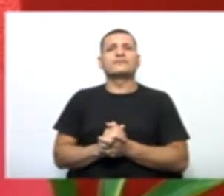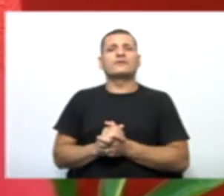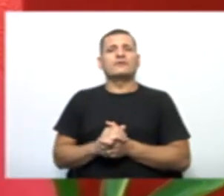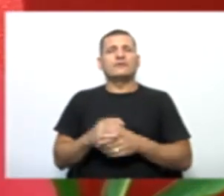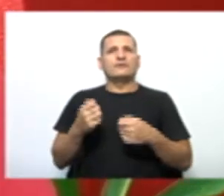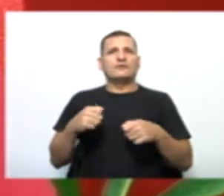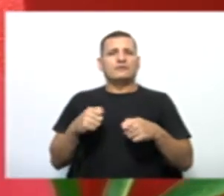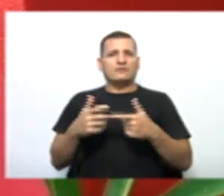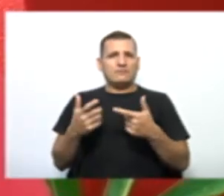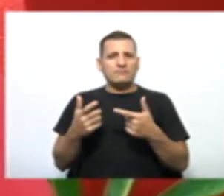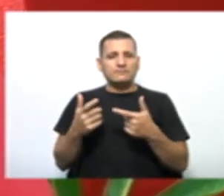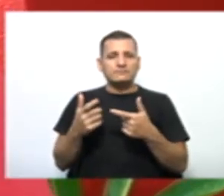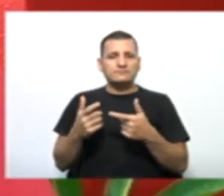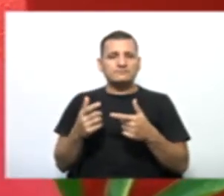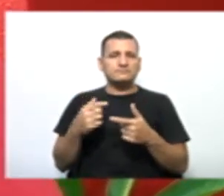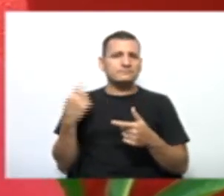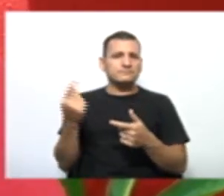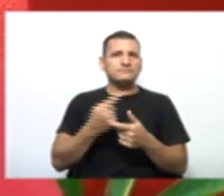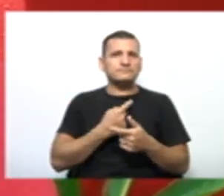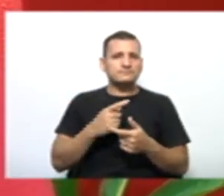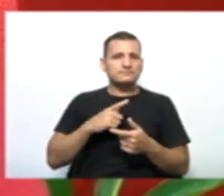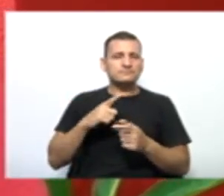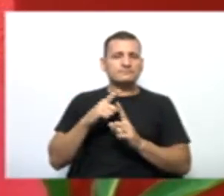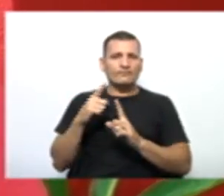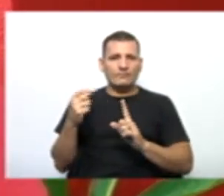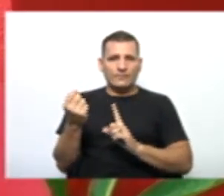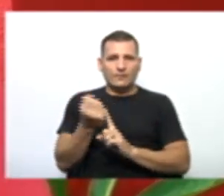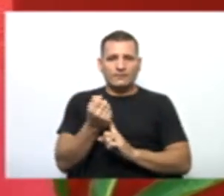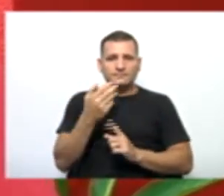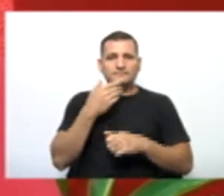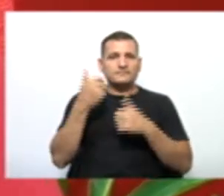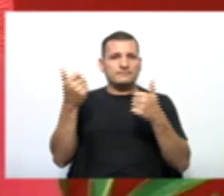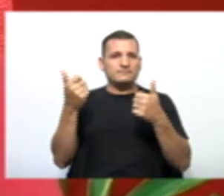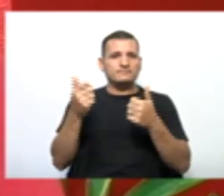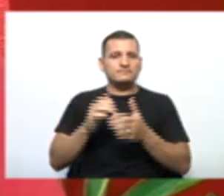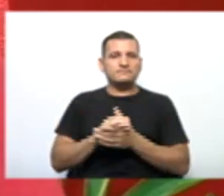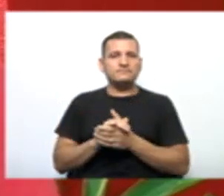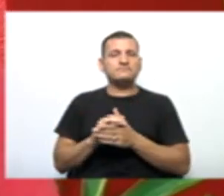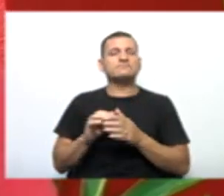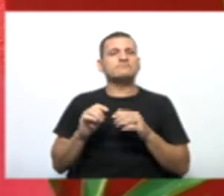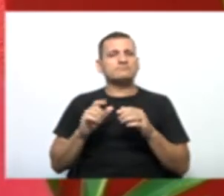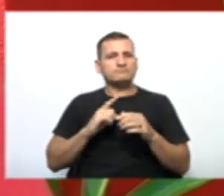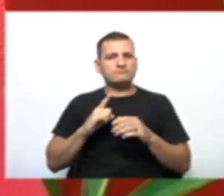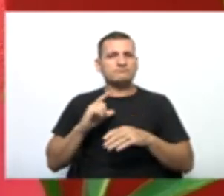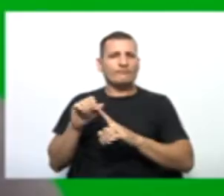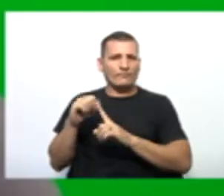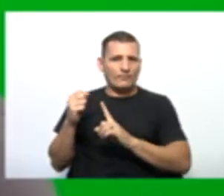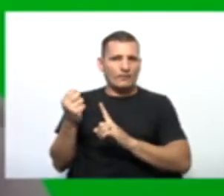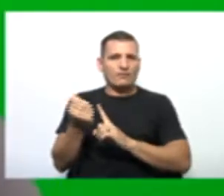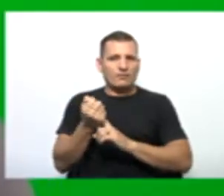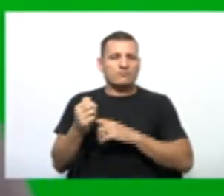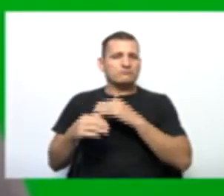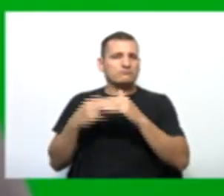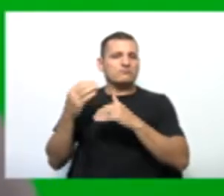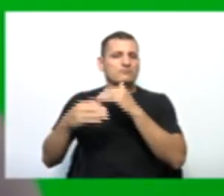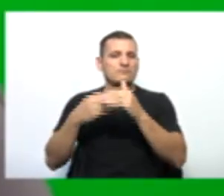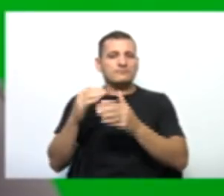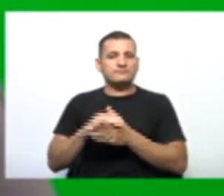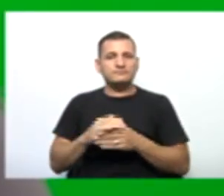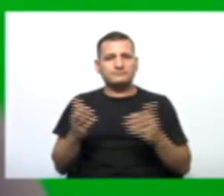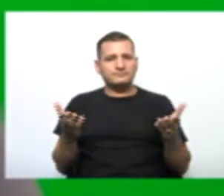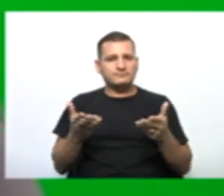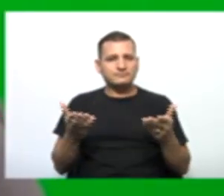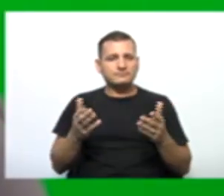ser educada para esse sentido, para a gente ter uma sociedade melhor, com certeza reflete no futuro da nossa sociedade. A gente vive num período